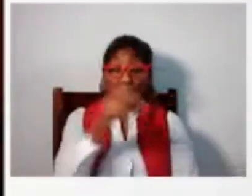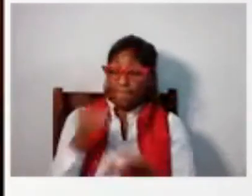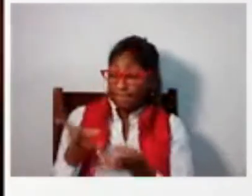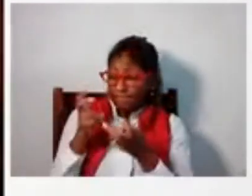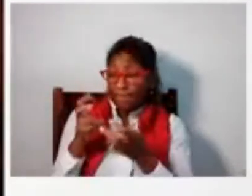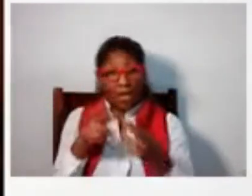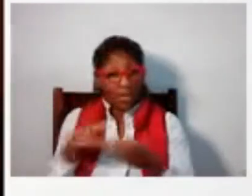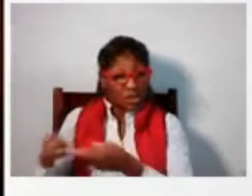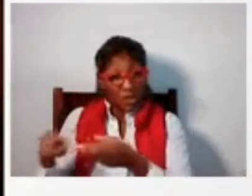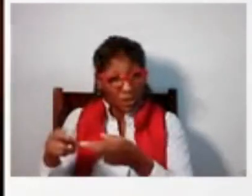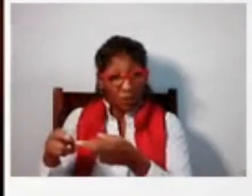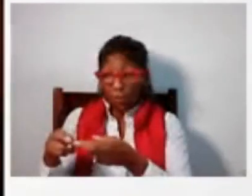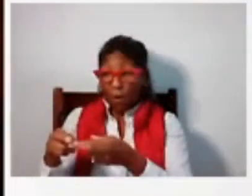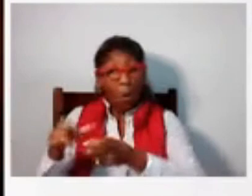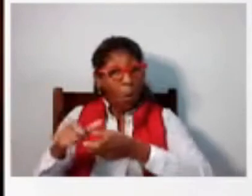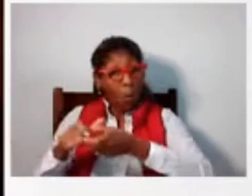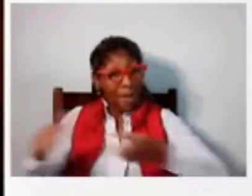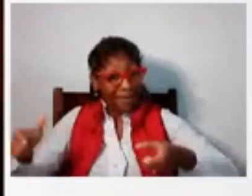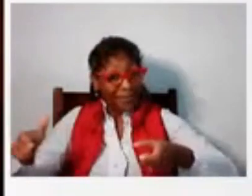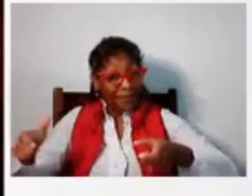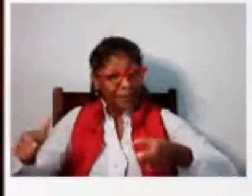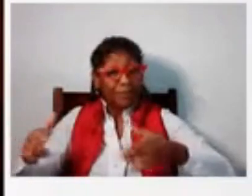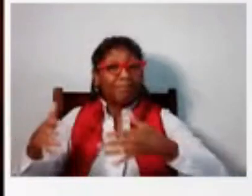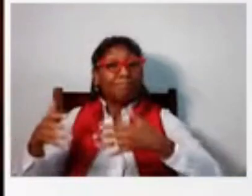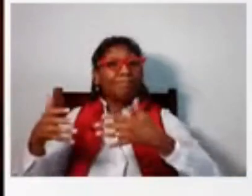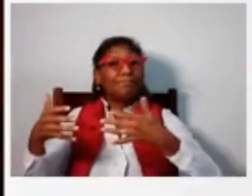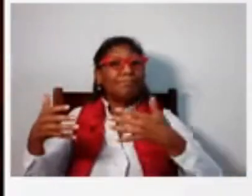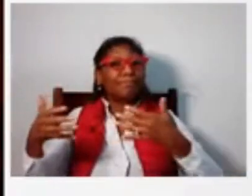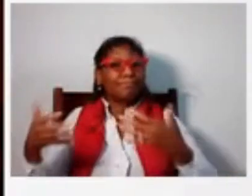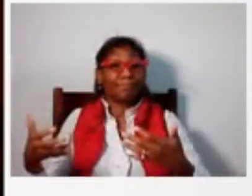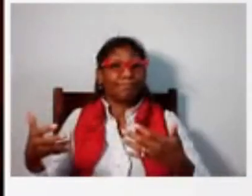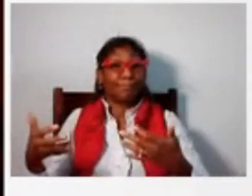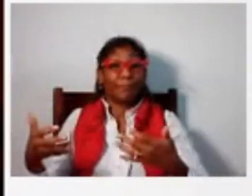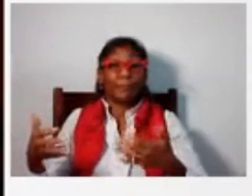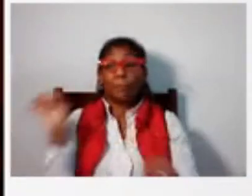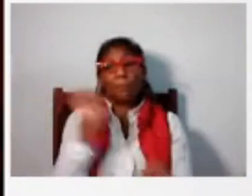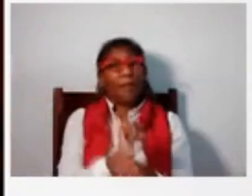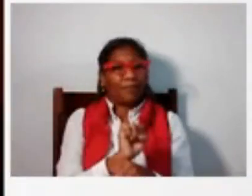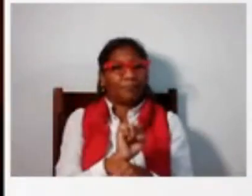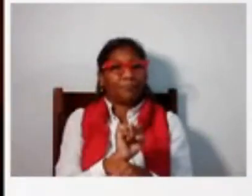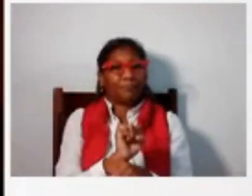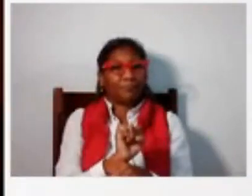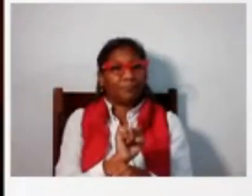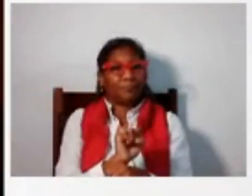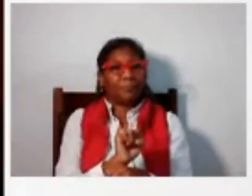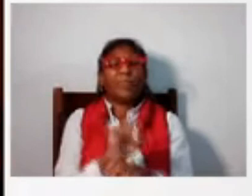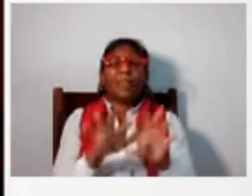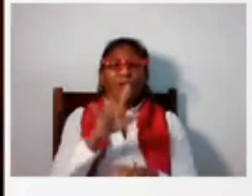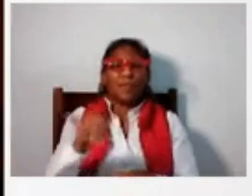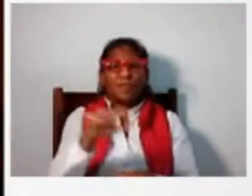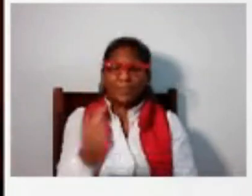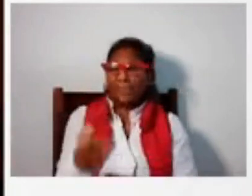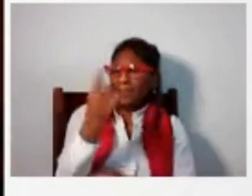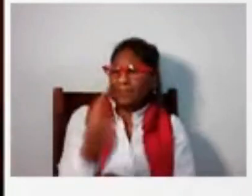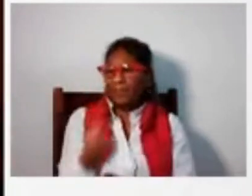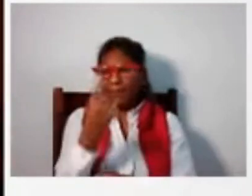esse aumento do número de casos, nós não podemos esperar colapsar o sistema para então agir. Por isso, às vezes, causa estranheza em algumas pessoas que